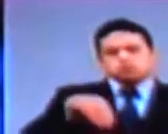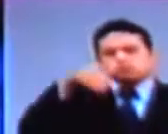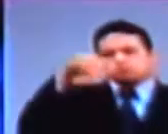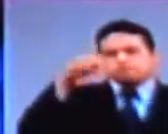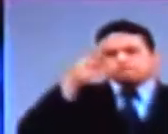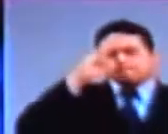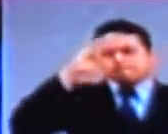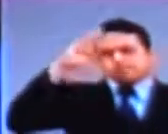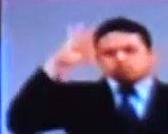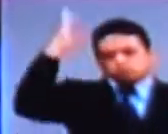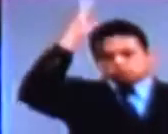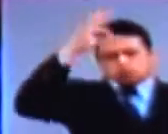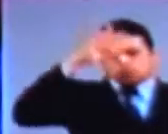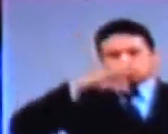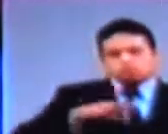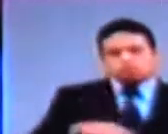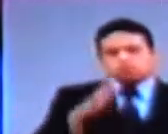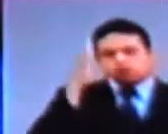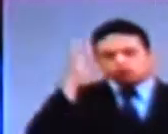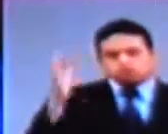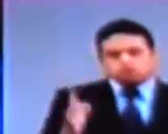amanhã, falta.